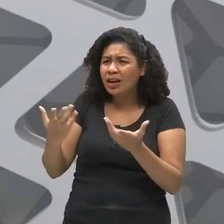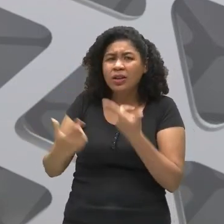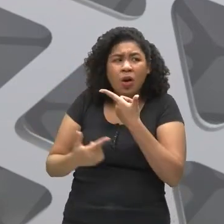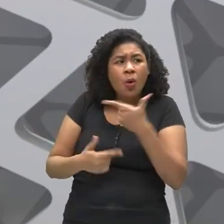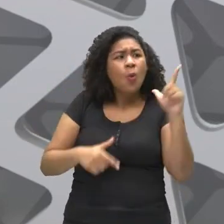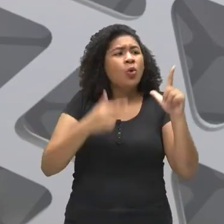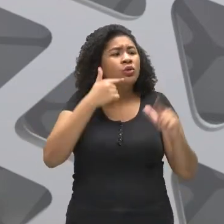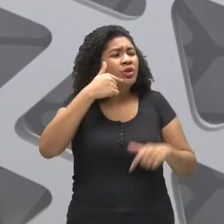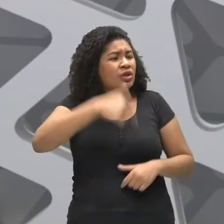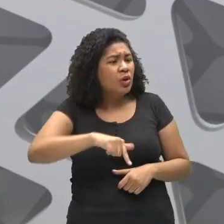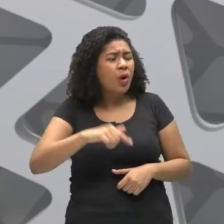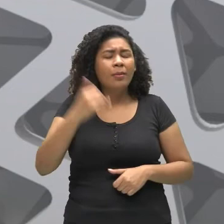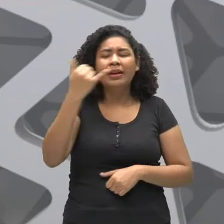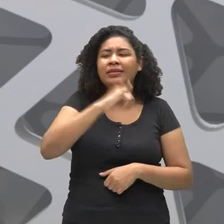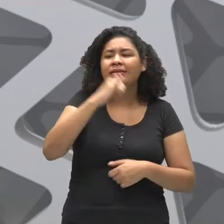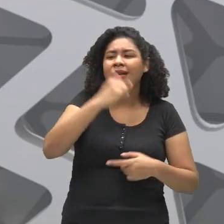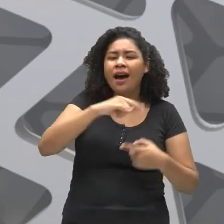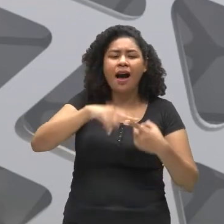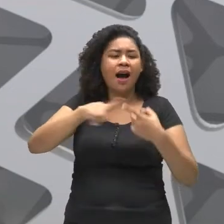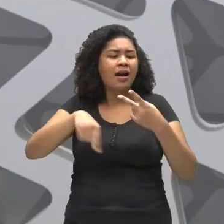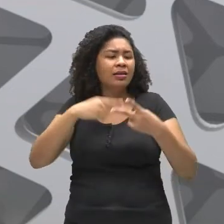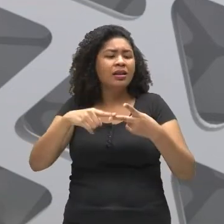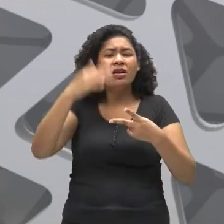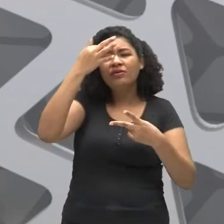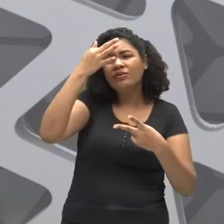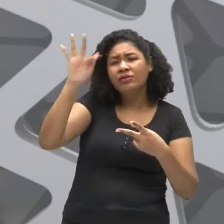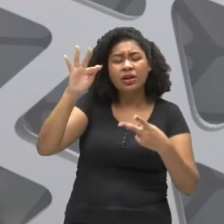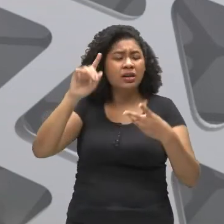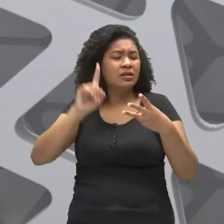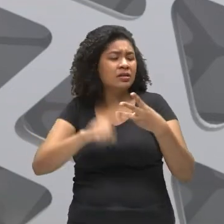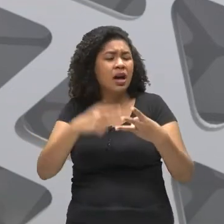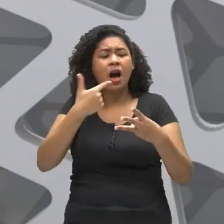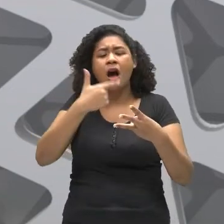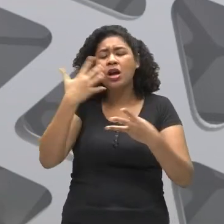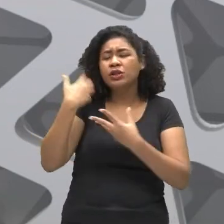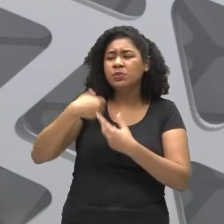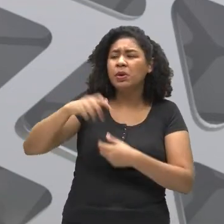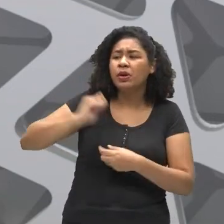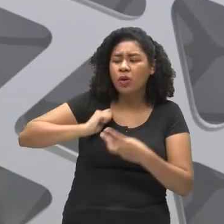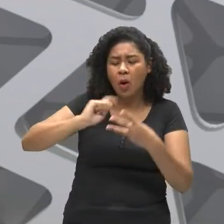espanhóis, alemães, por isso que ele foi lá e vou traduzir a Bíblia para o alemão também.